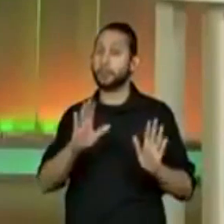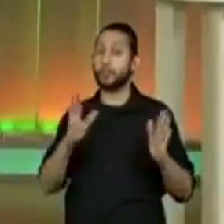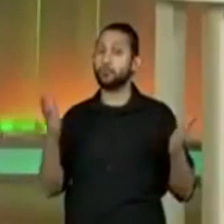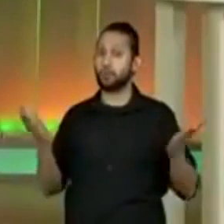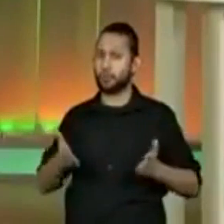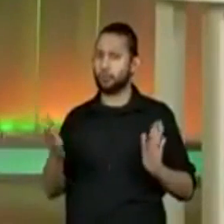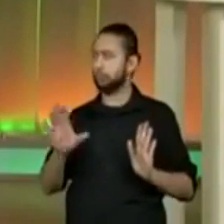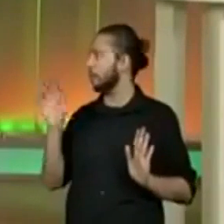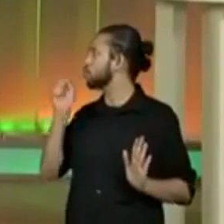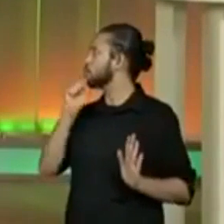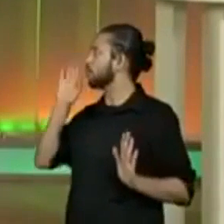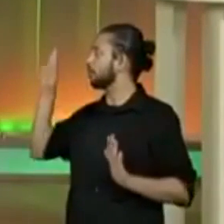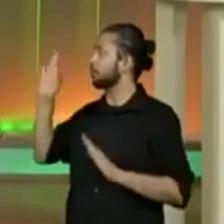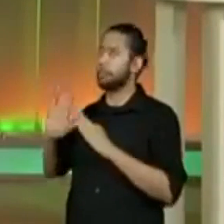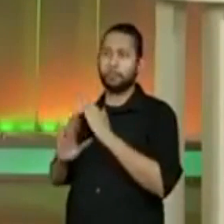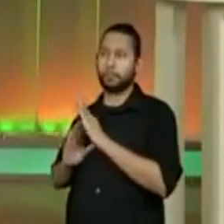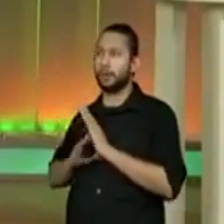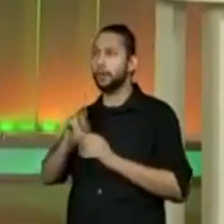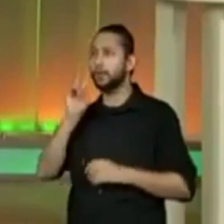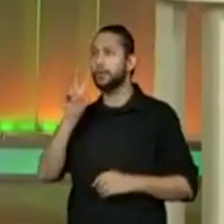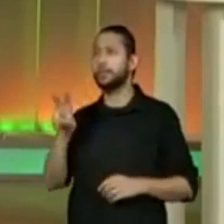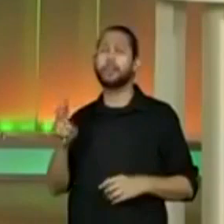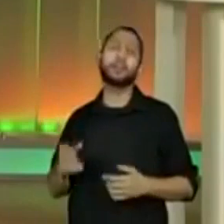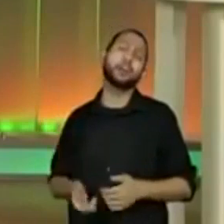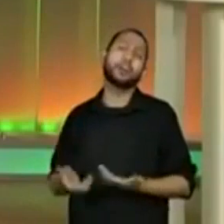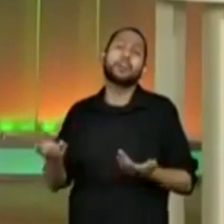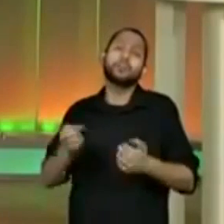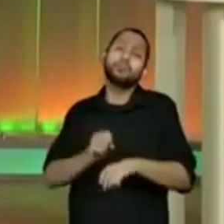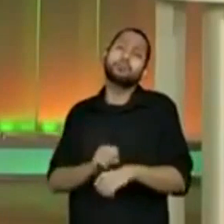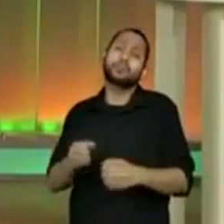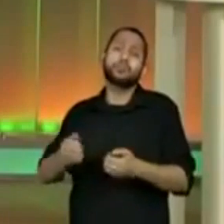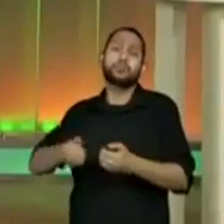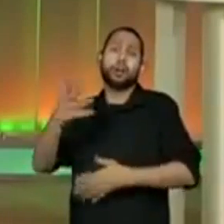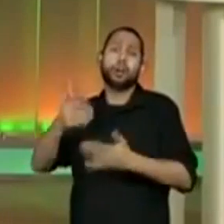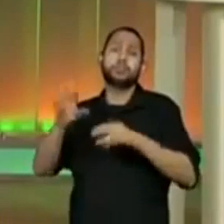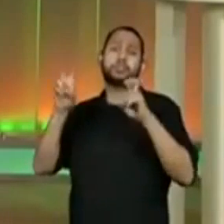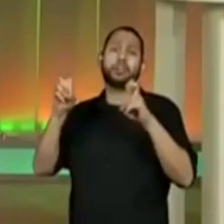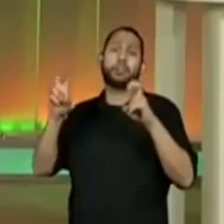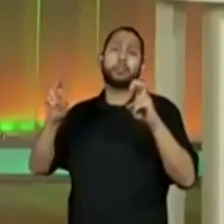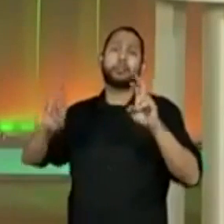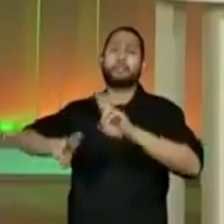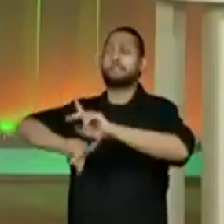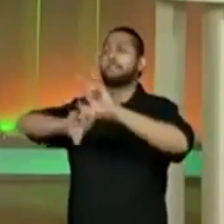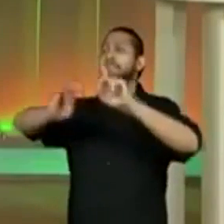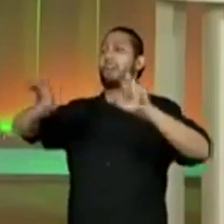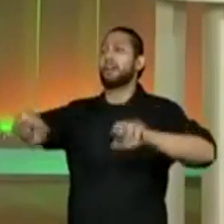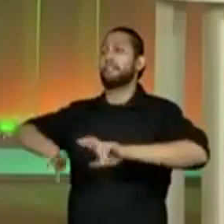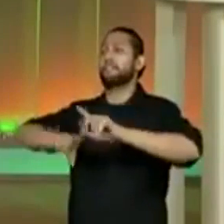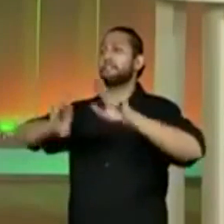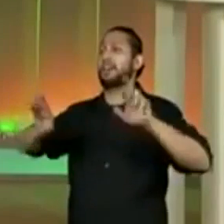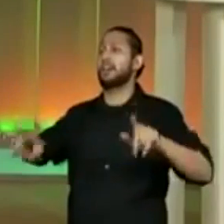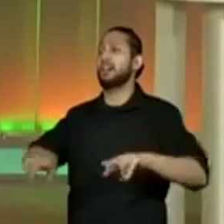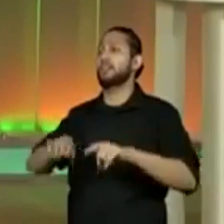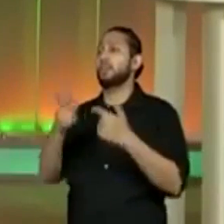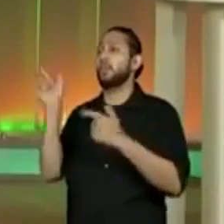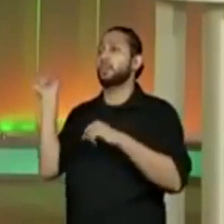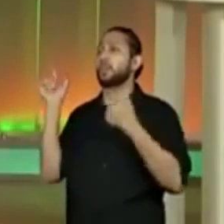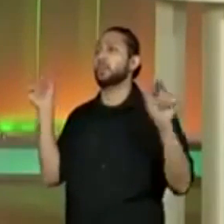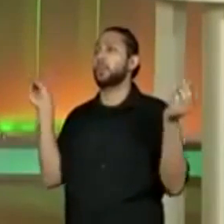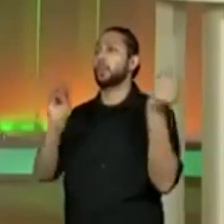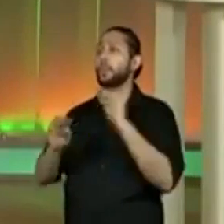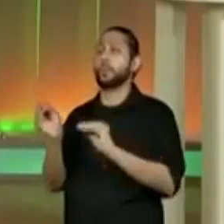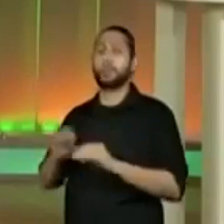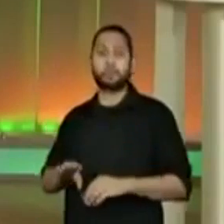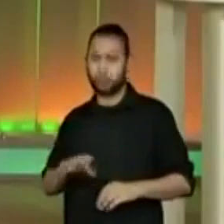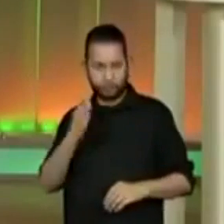já já. Pessoal, estou vendo muitos assuntos aleatórios no chat, depois não aprende fração, não aprende número decimal. Ó, tem gente dizendo